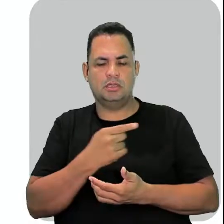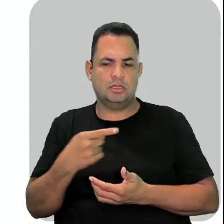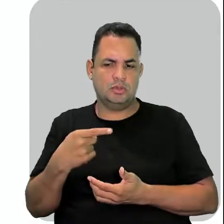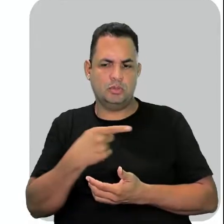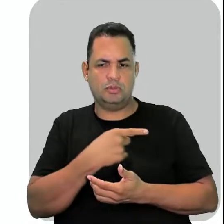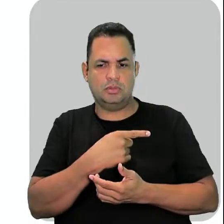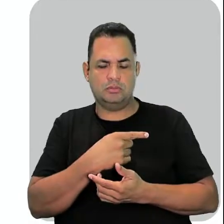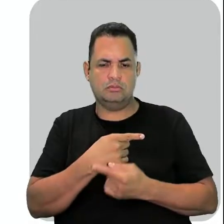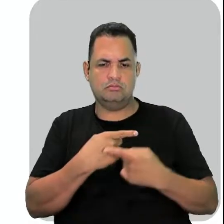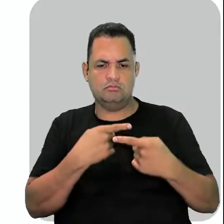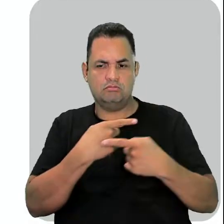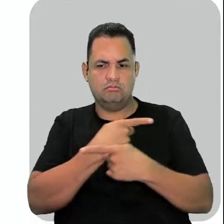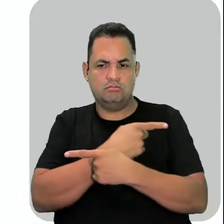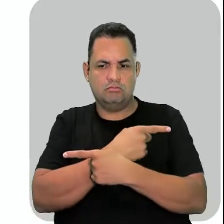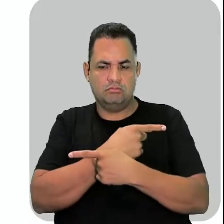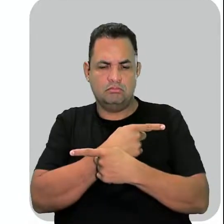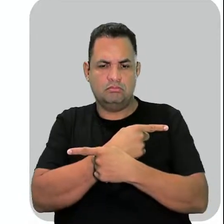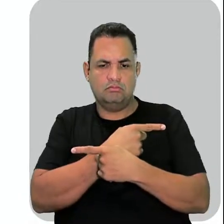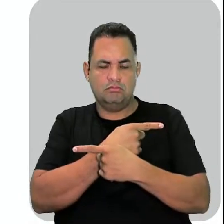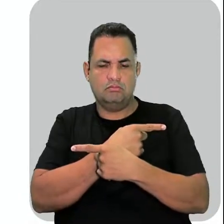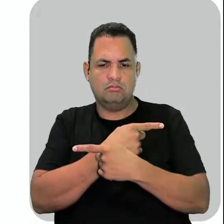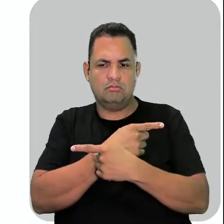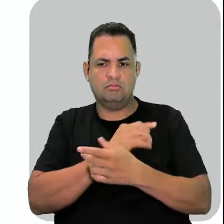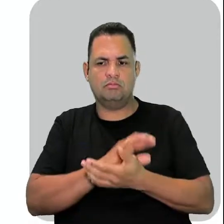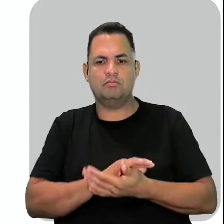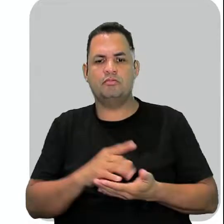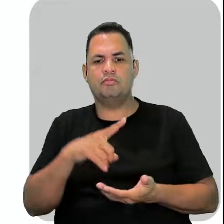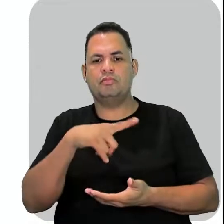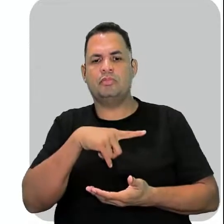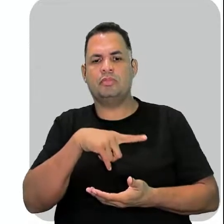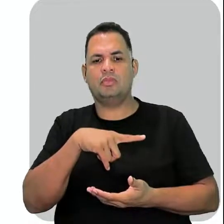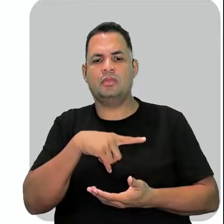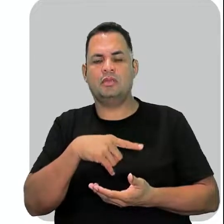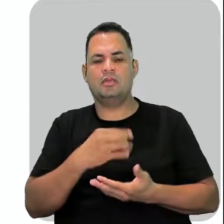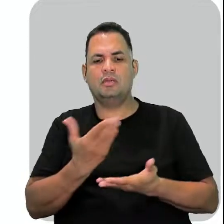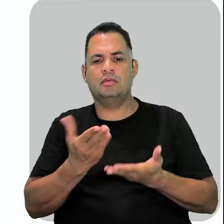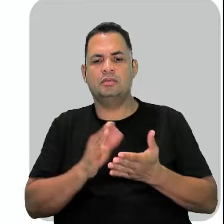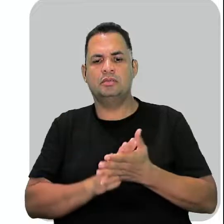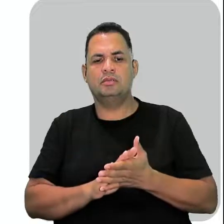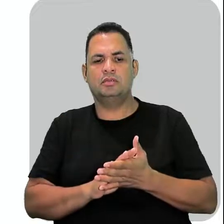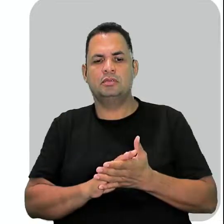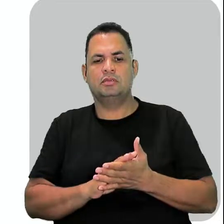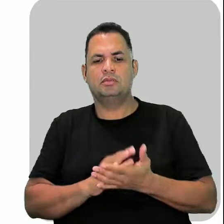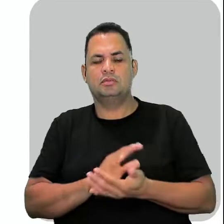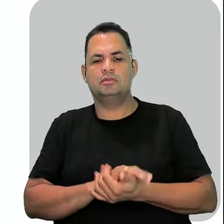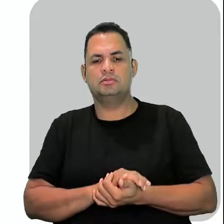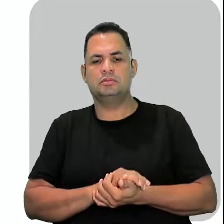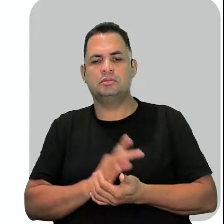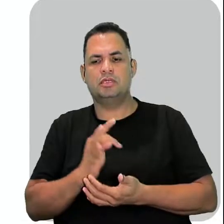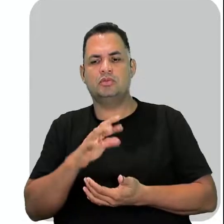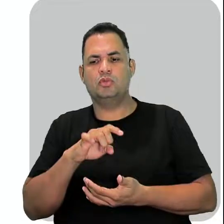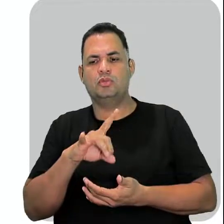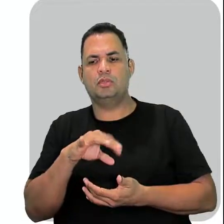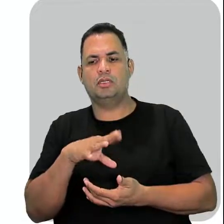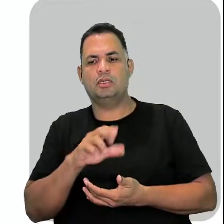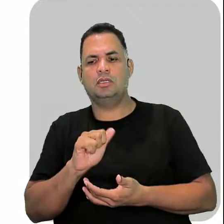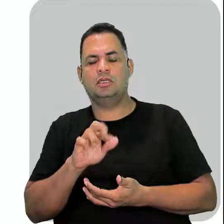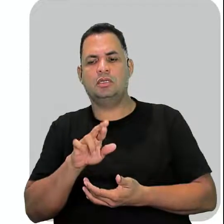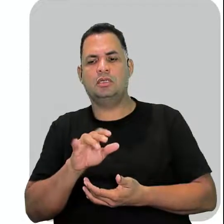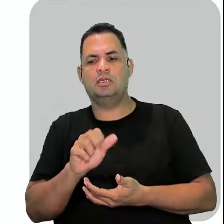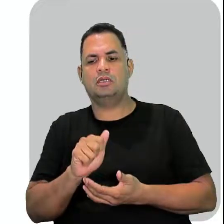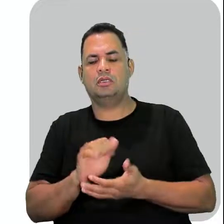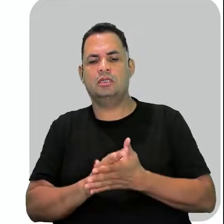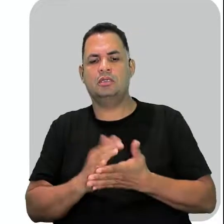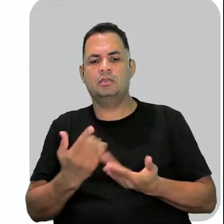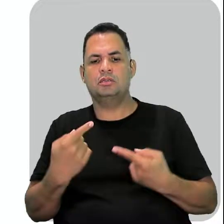dupla, né, que quer dizer que é uma reação reversa, normalmente que está se referindo a uma isomeria de tautomeria, onde nós